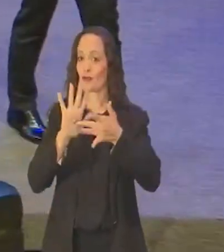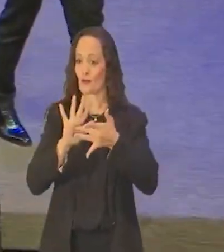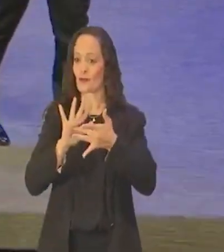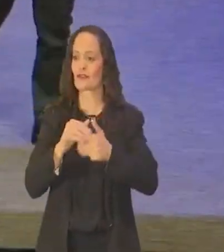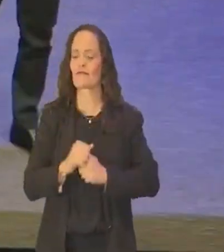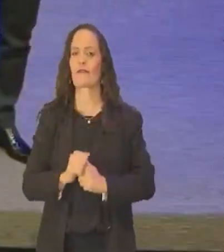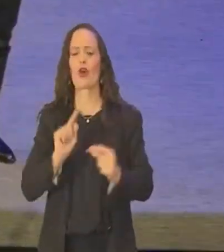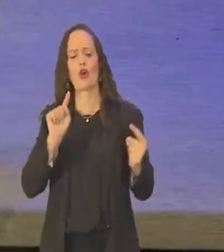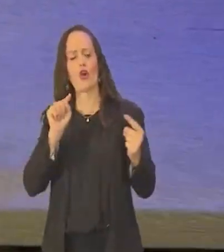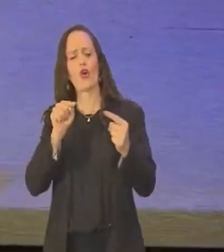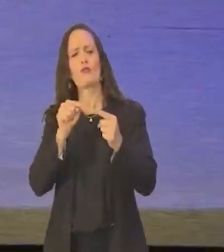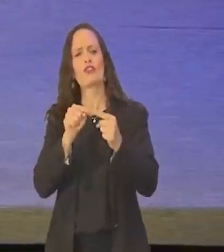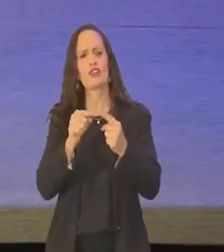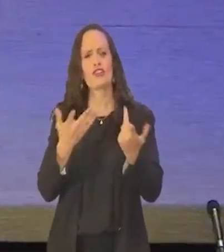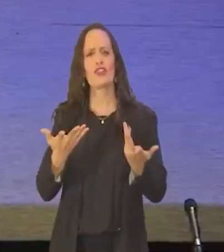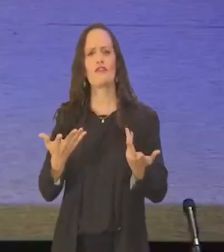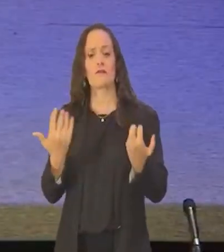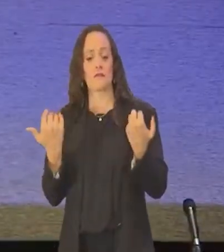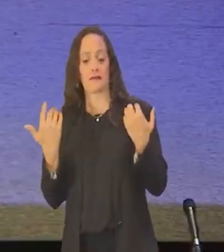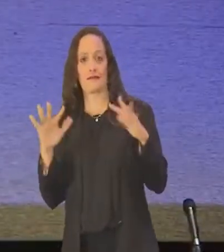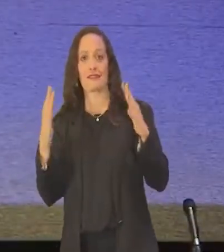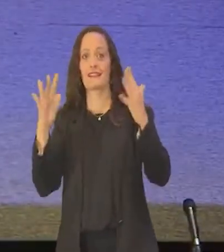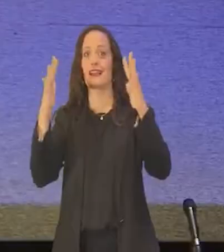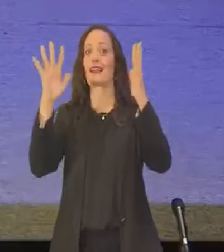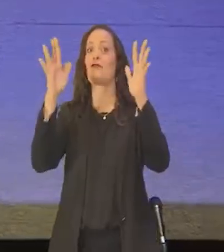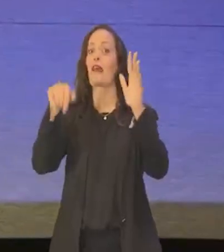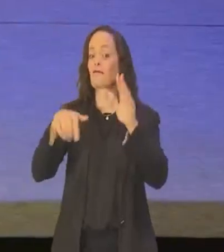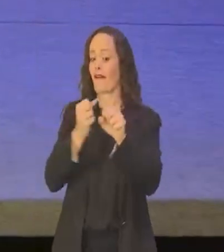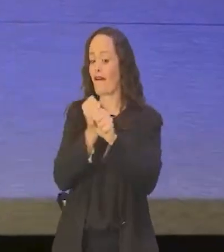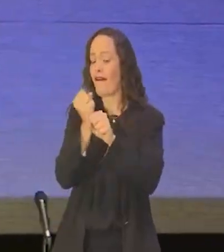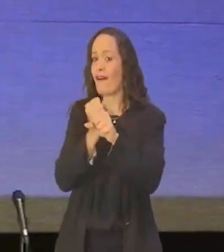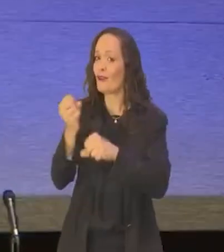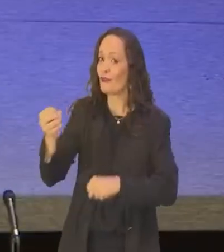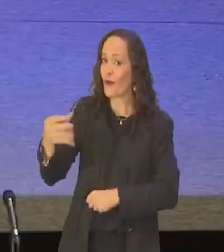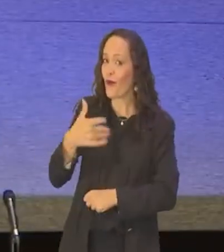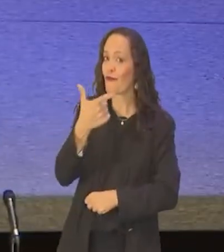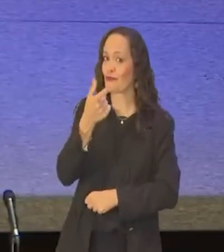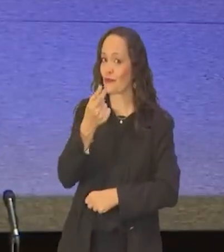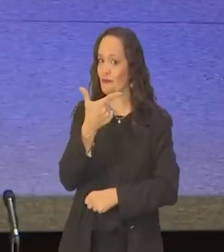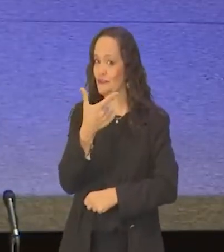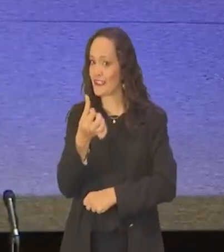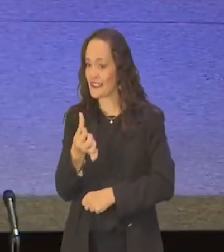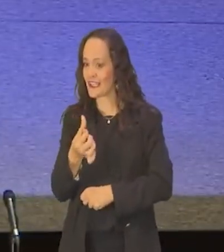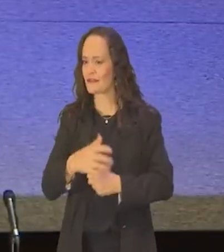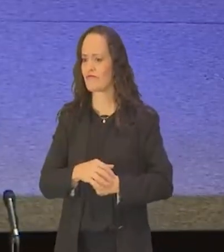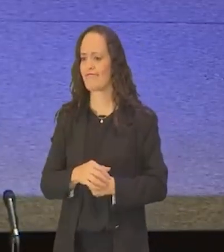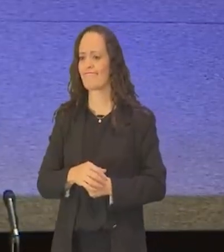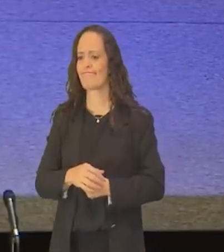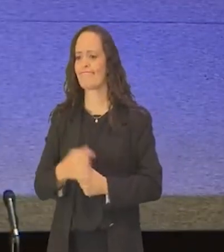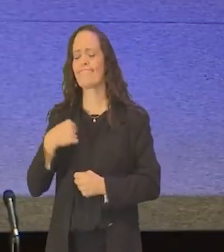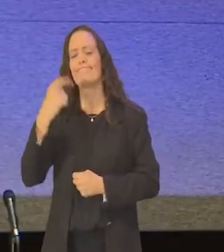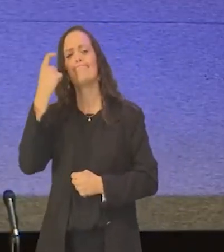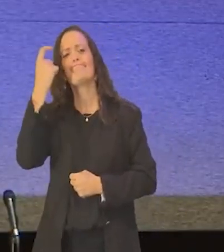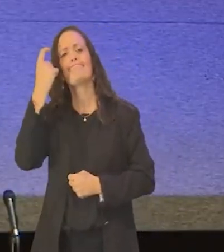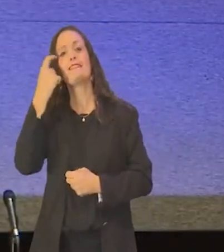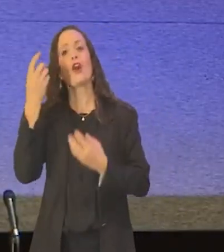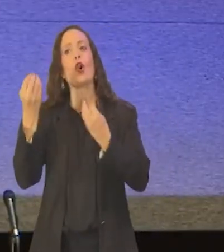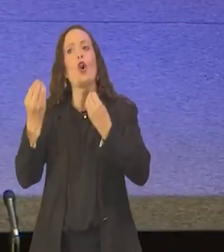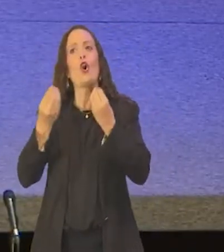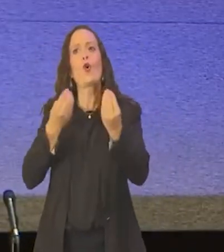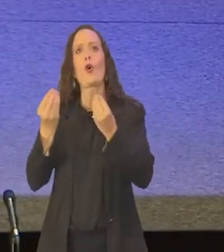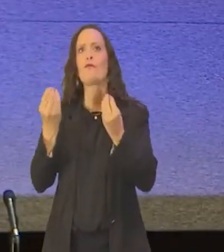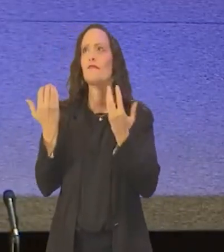metas, objetivos para celebrarmos durante todo este ano. Podemos discorrer como que celebraremos